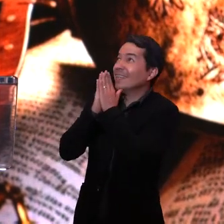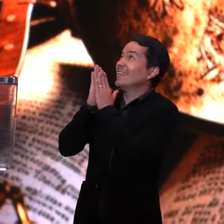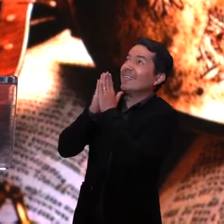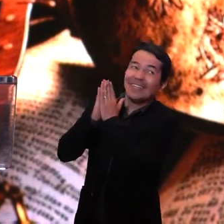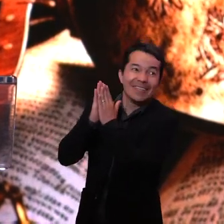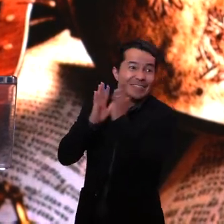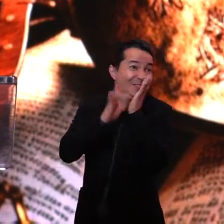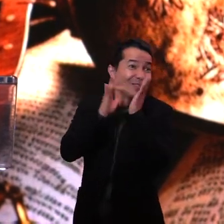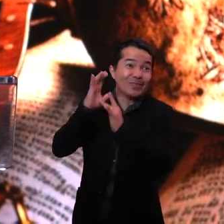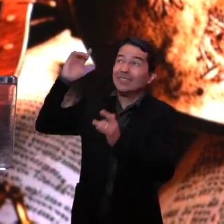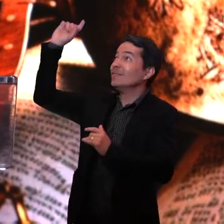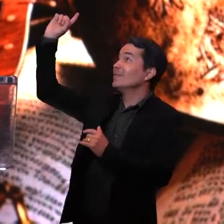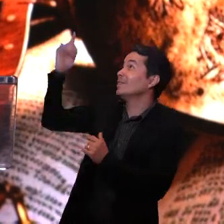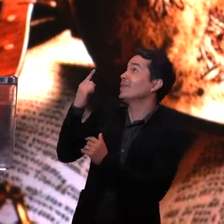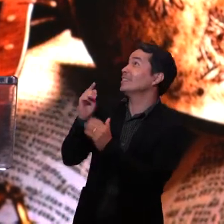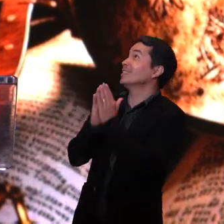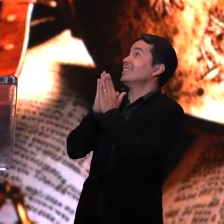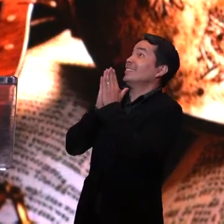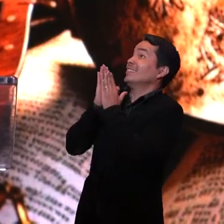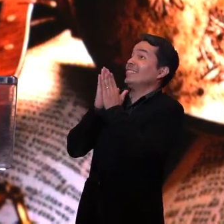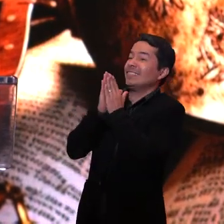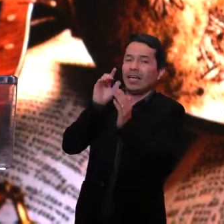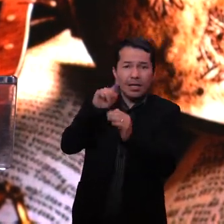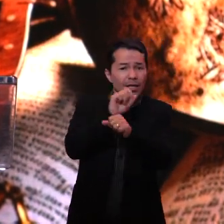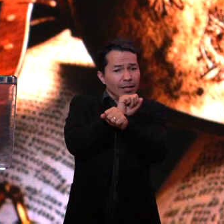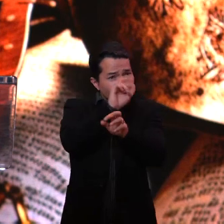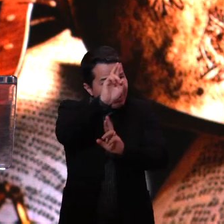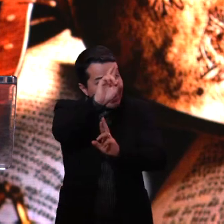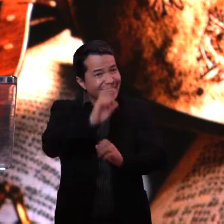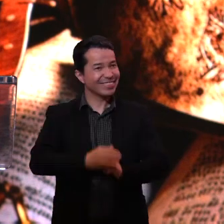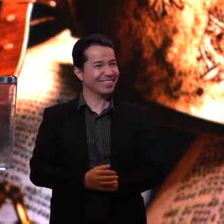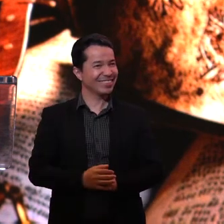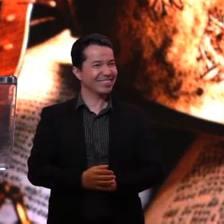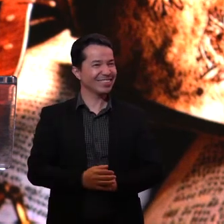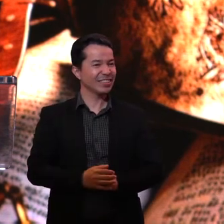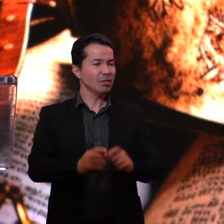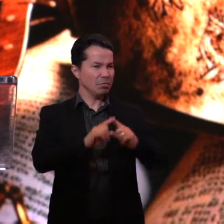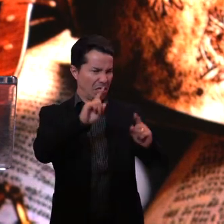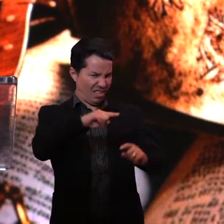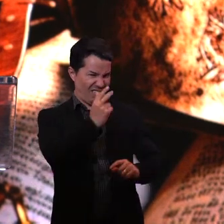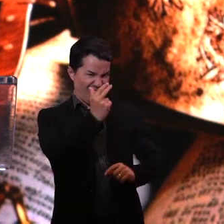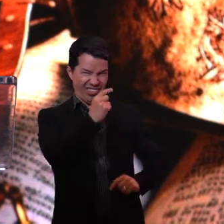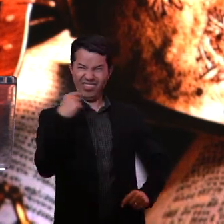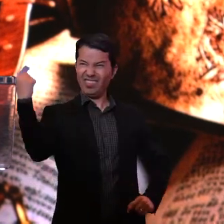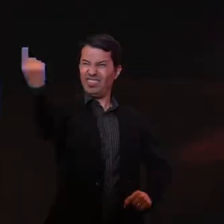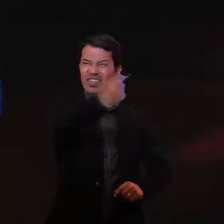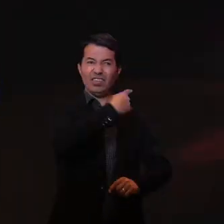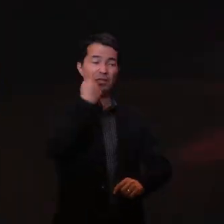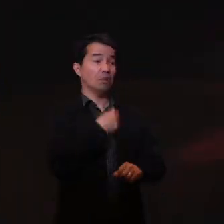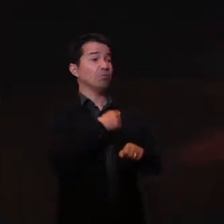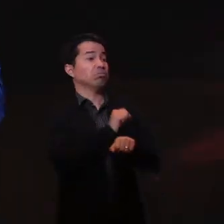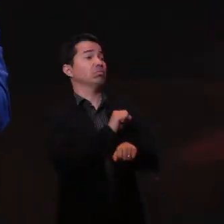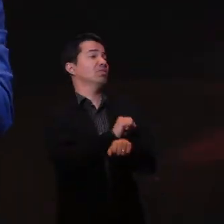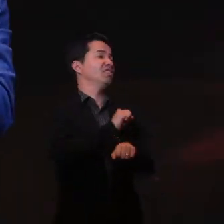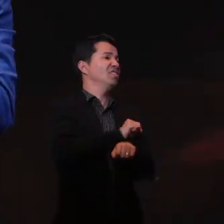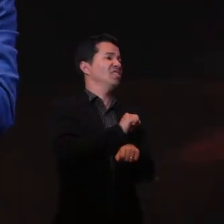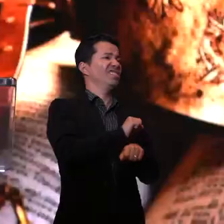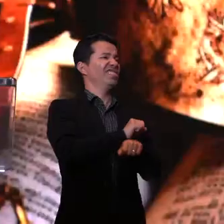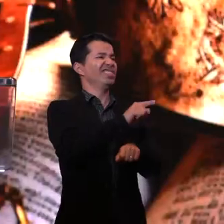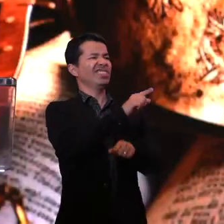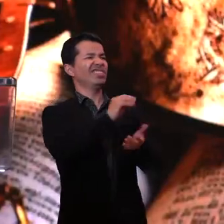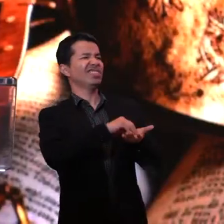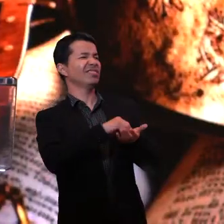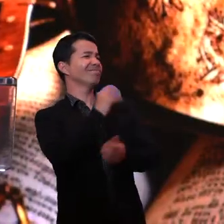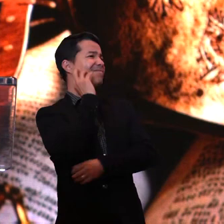se compara a nenhum outro tipo de esperança humana. Por quê? Porque ela é